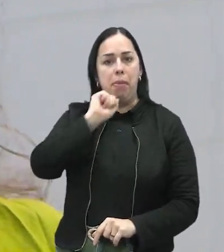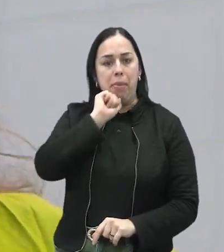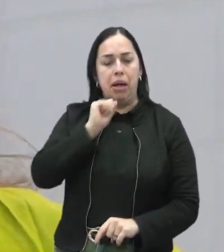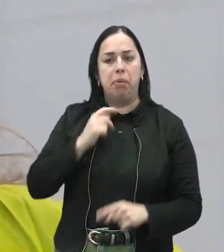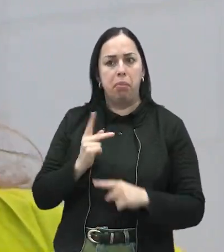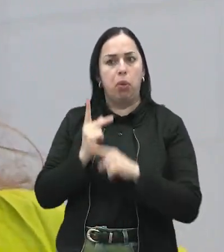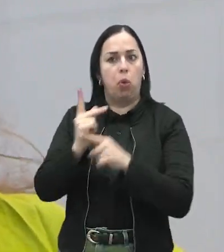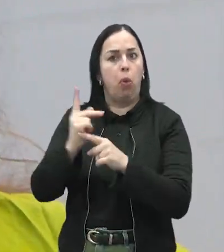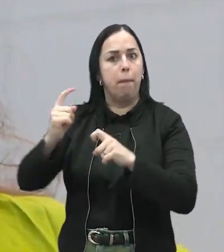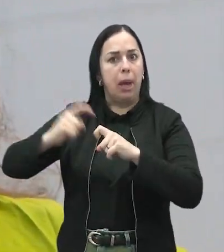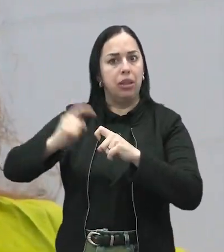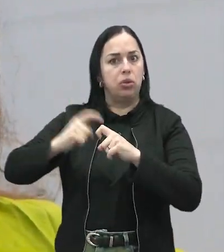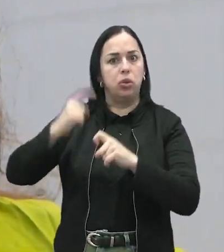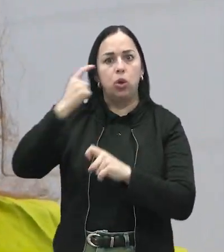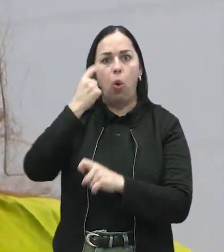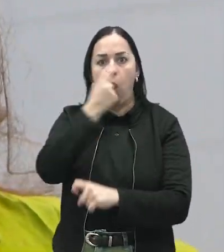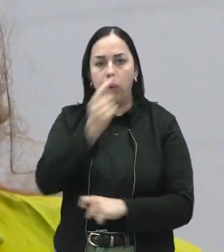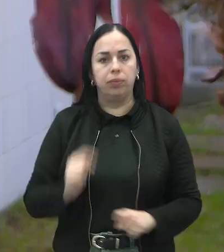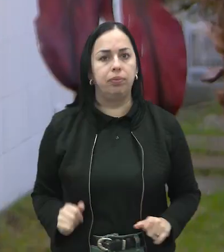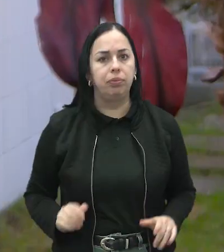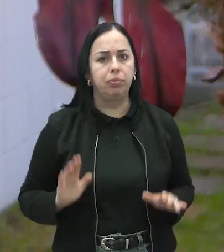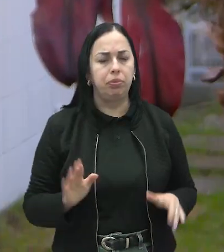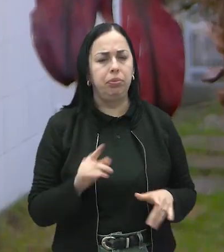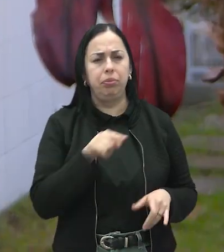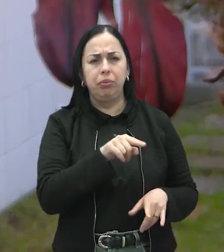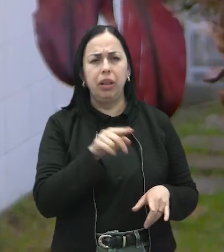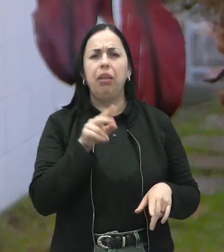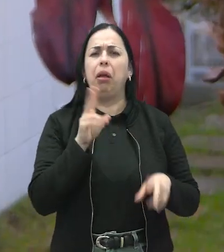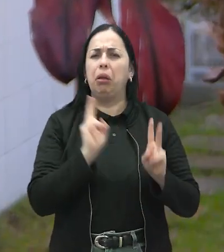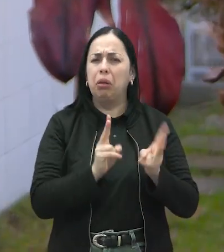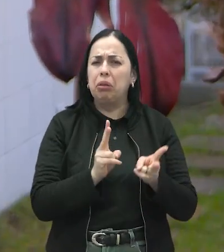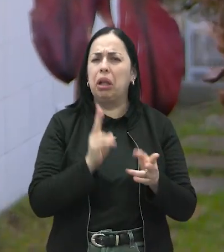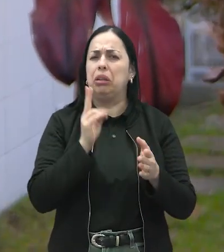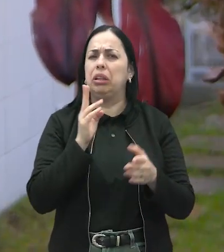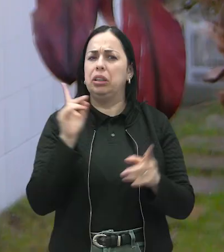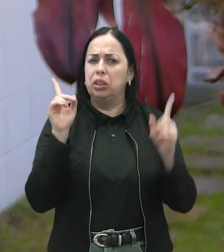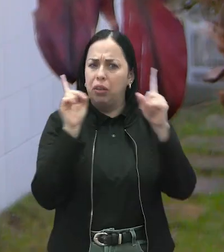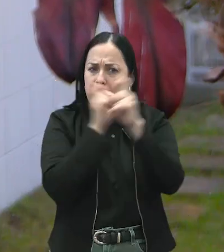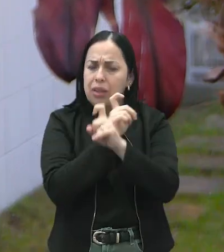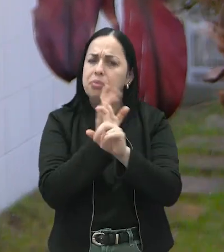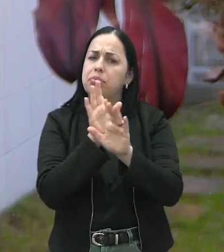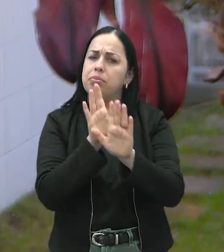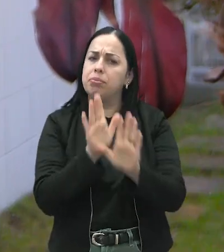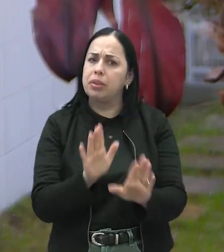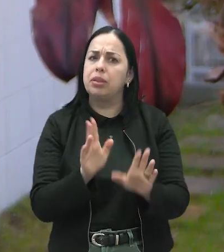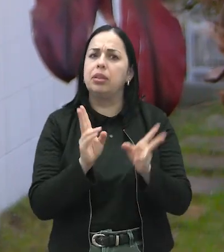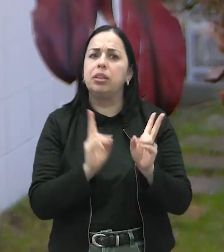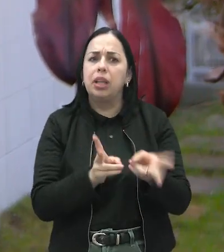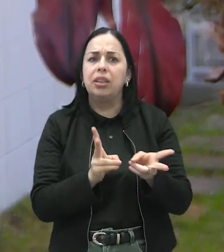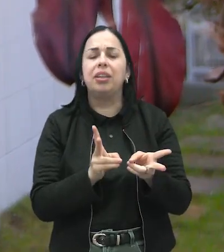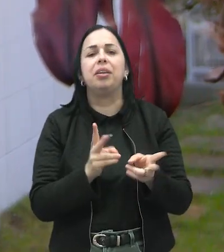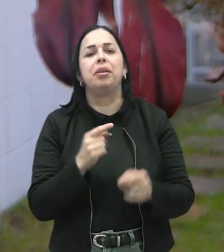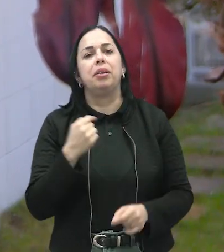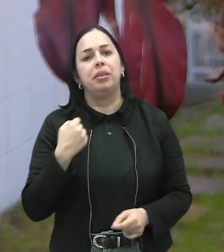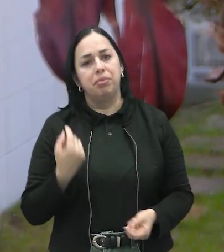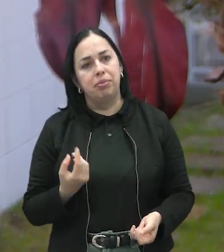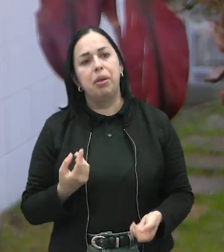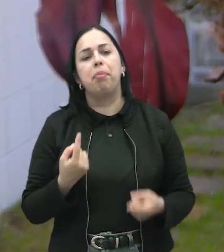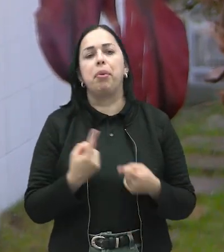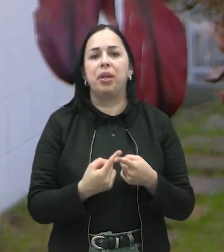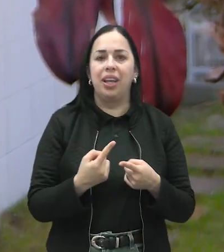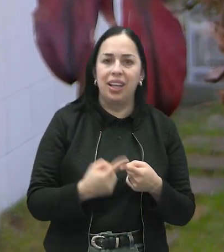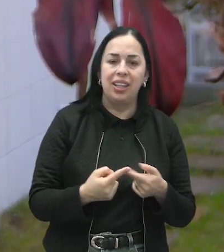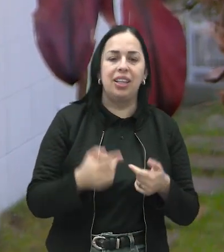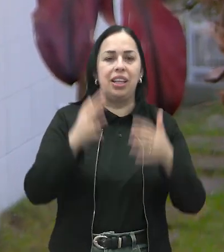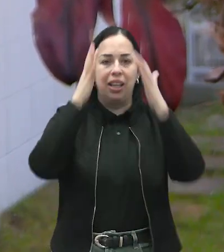Cíntia procurou um oftalmologista. Sempre teve muita dificuldade, só que muito dessa dificuldade sempre foi